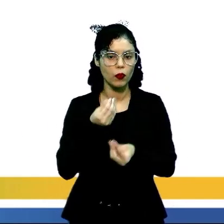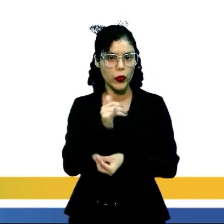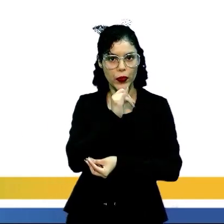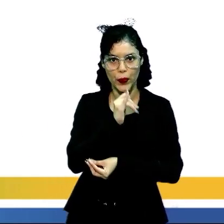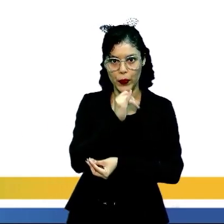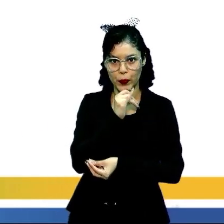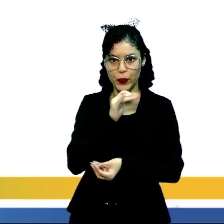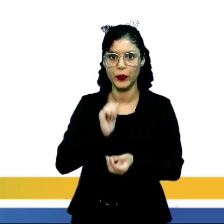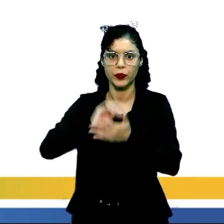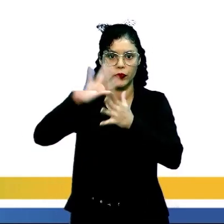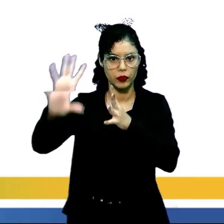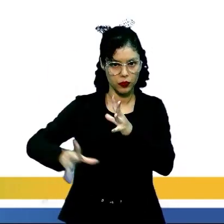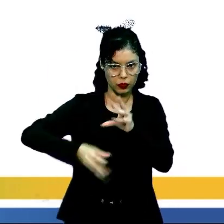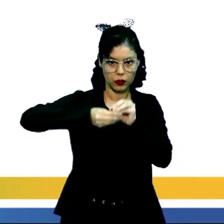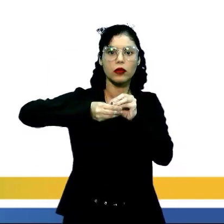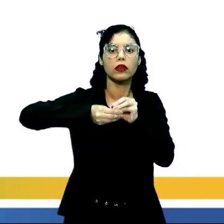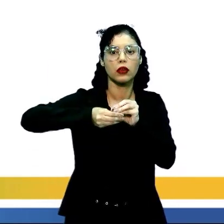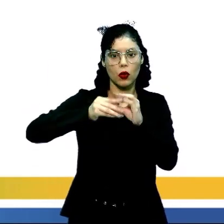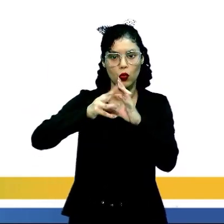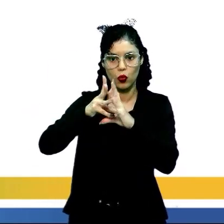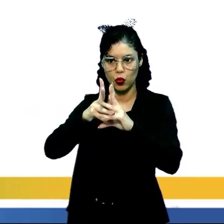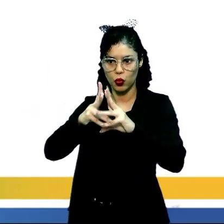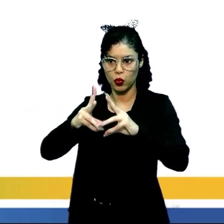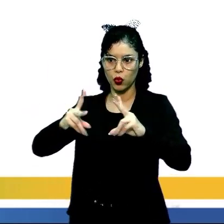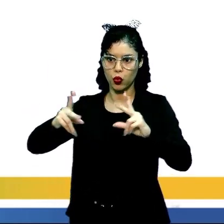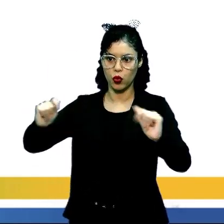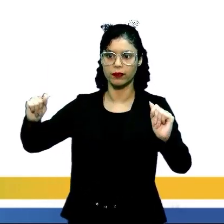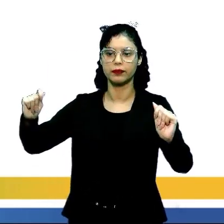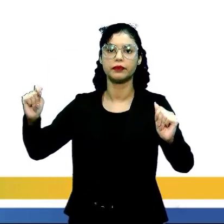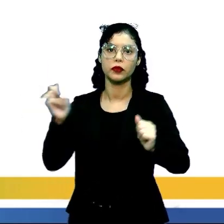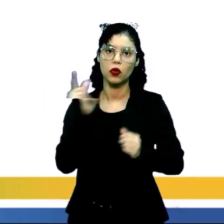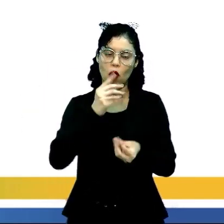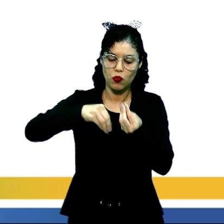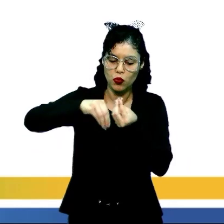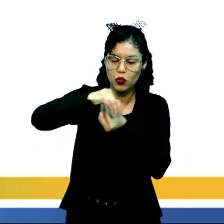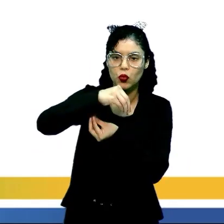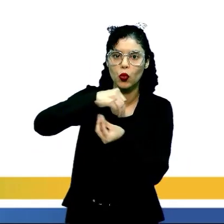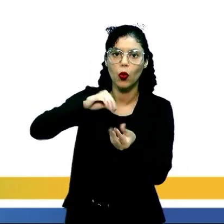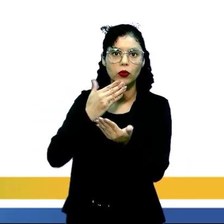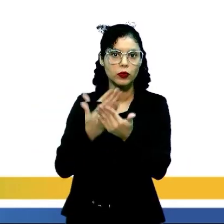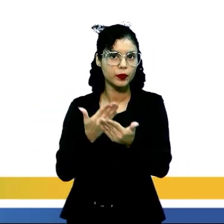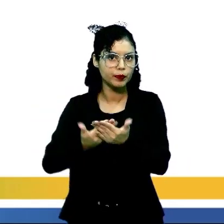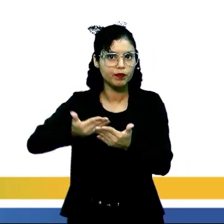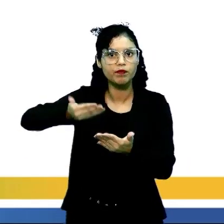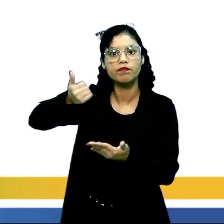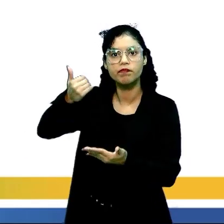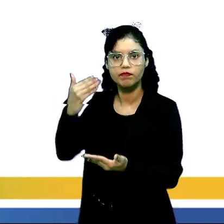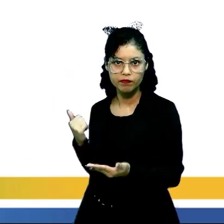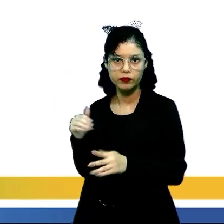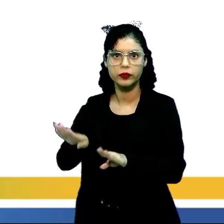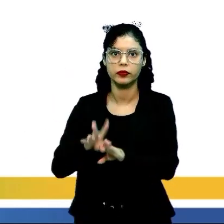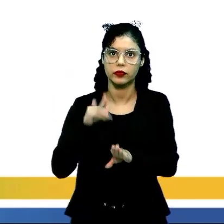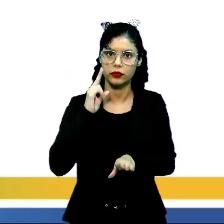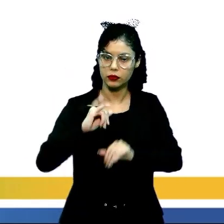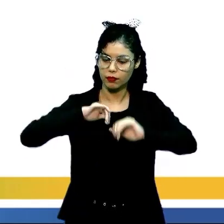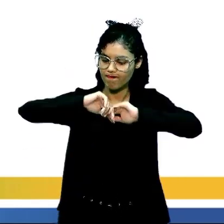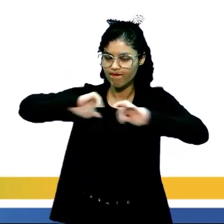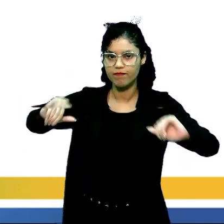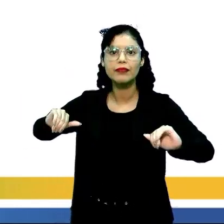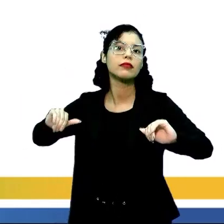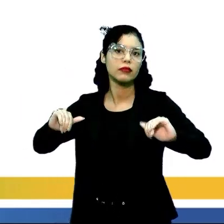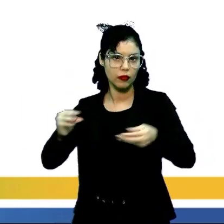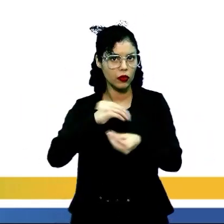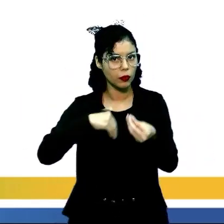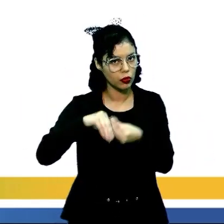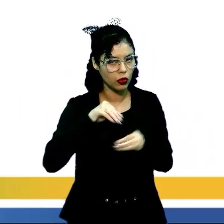está completamente dissolvido no líquido. Nós vimos na aula anterior que se eu quiser separar essa